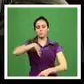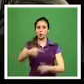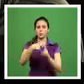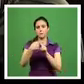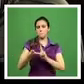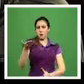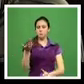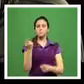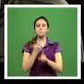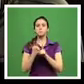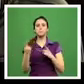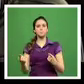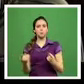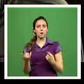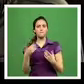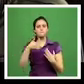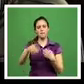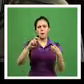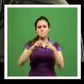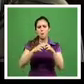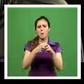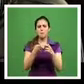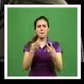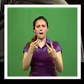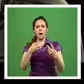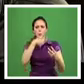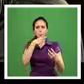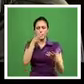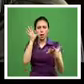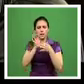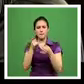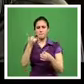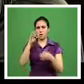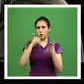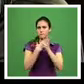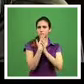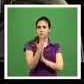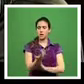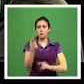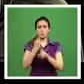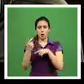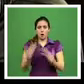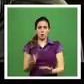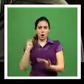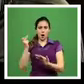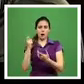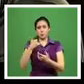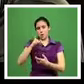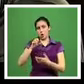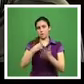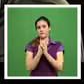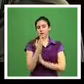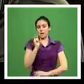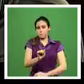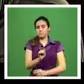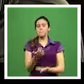portanto, em que se vão abordar problemáticas que têm a ver com a biodiversidade, porque se está a comemorar o Ano Internacional da Biodiversidade,